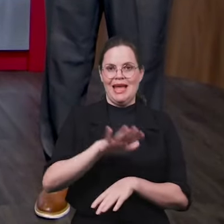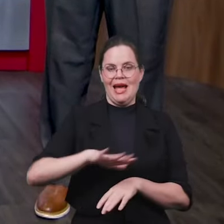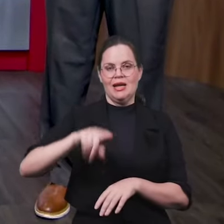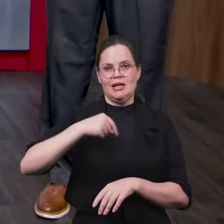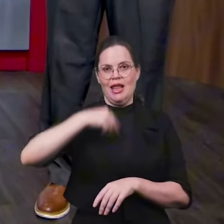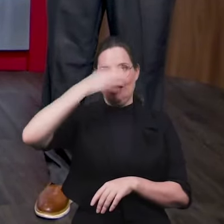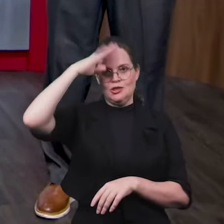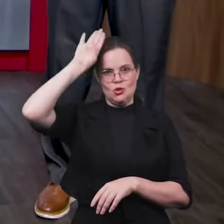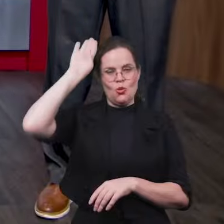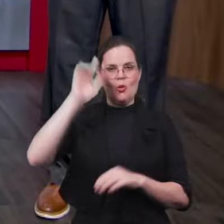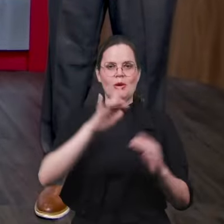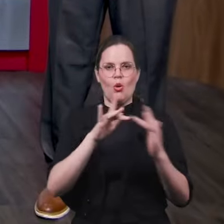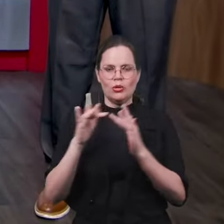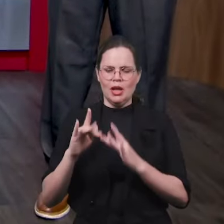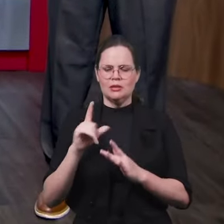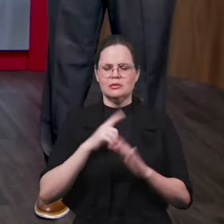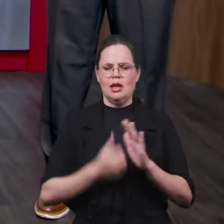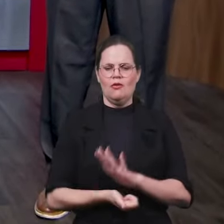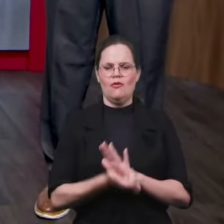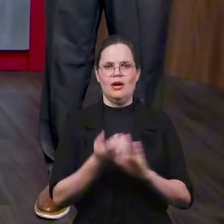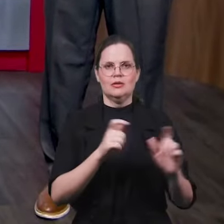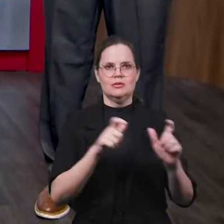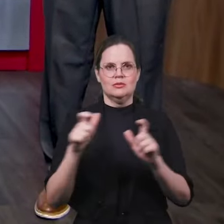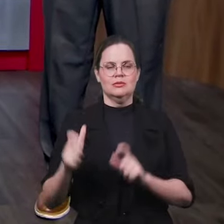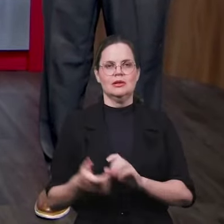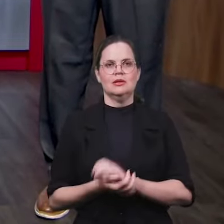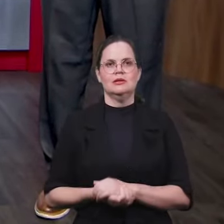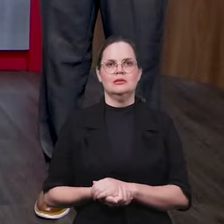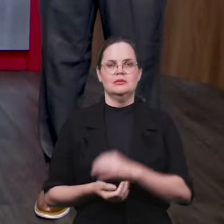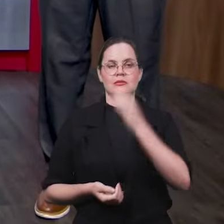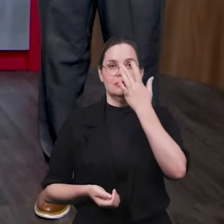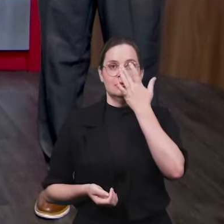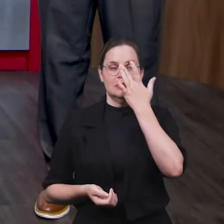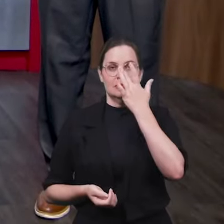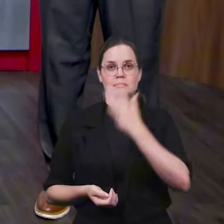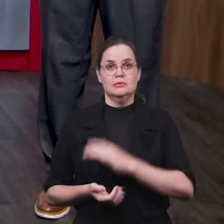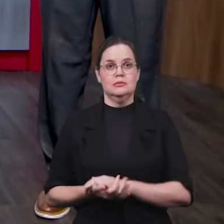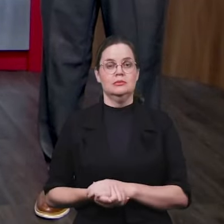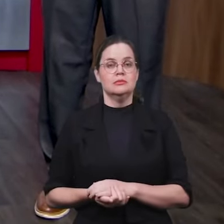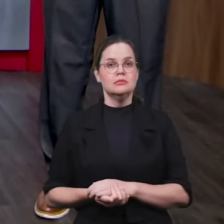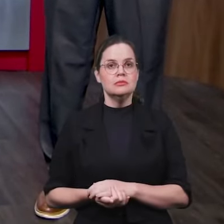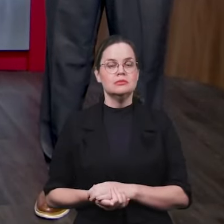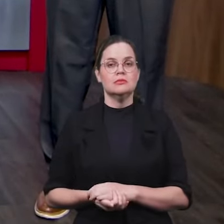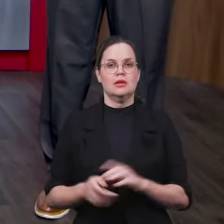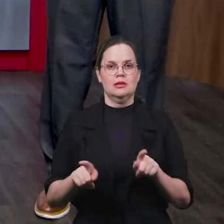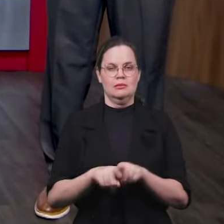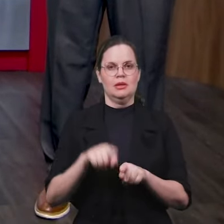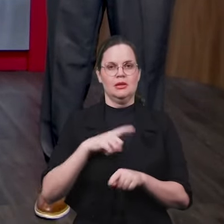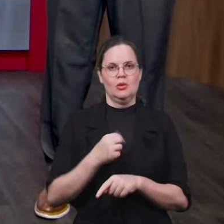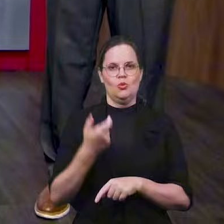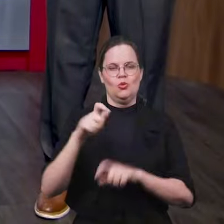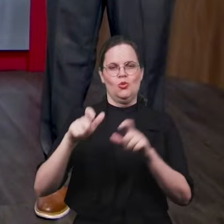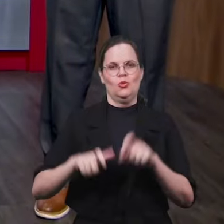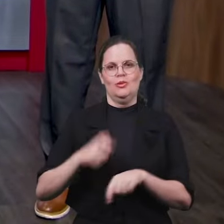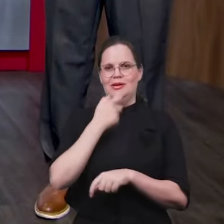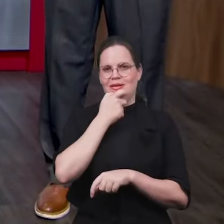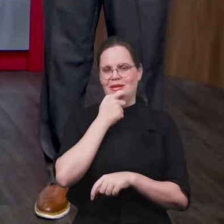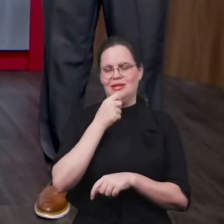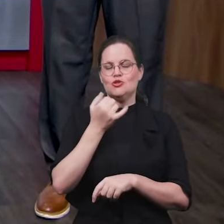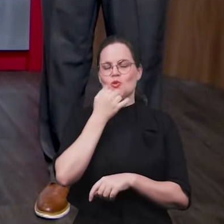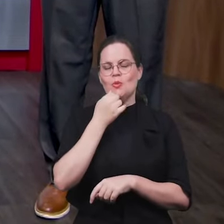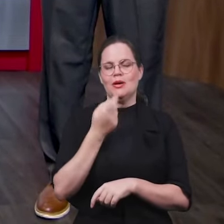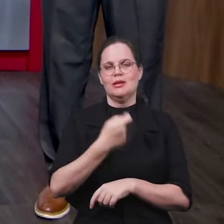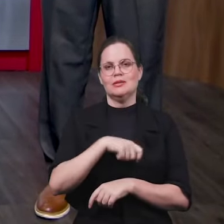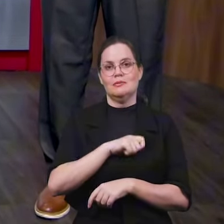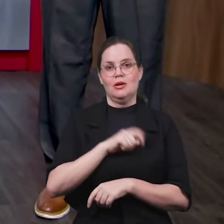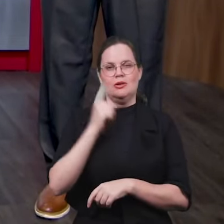toda a ilha de Cuba, em alguns lugares da ilha de Cuba, como Camagüey, Así, Camagüey.